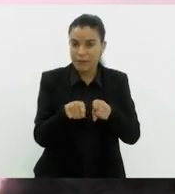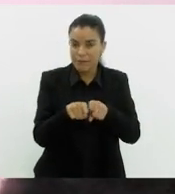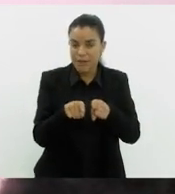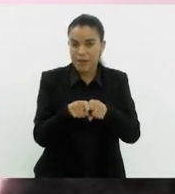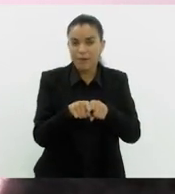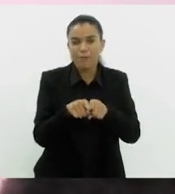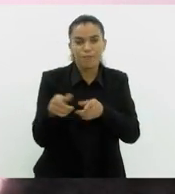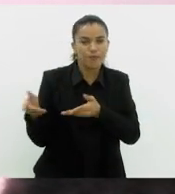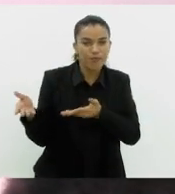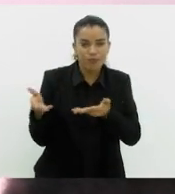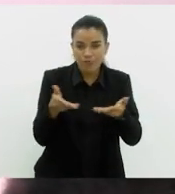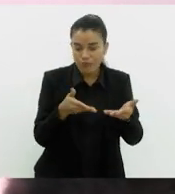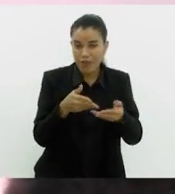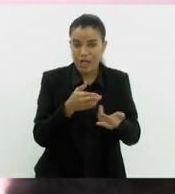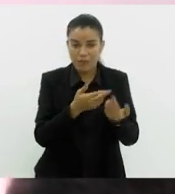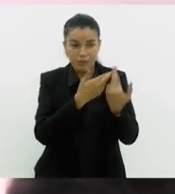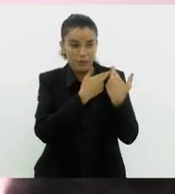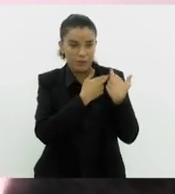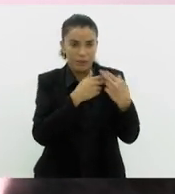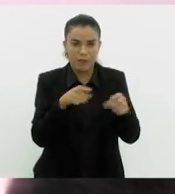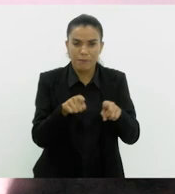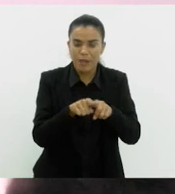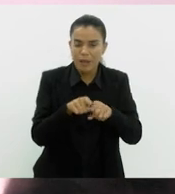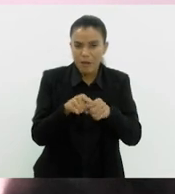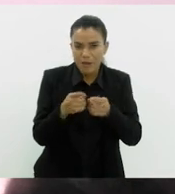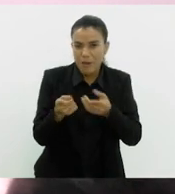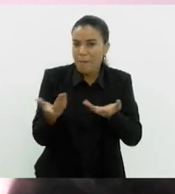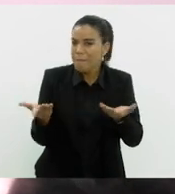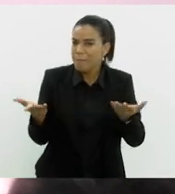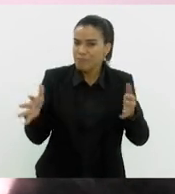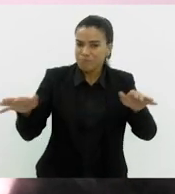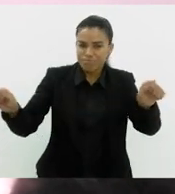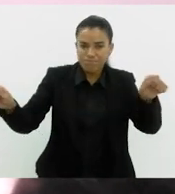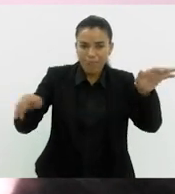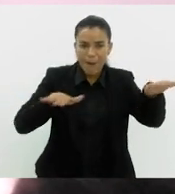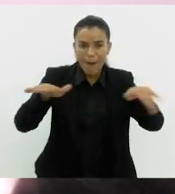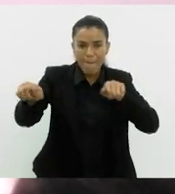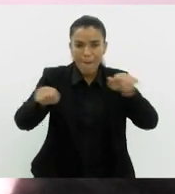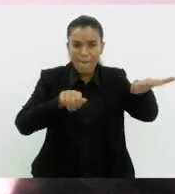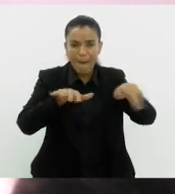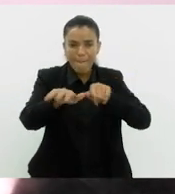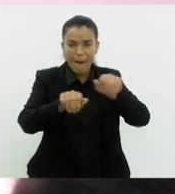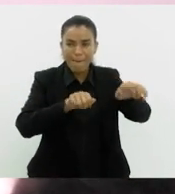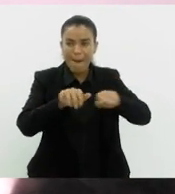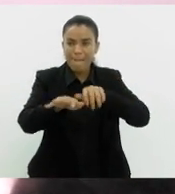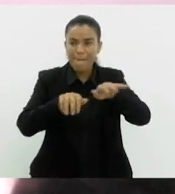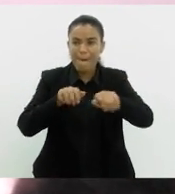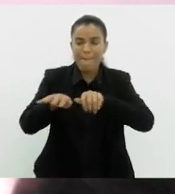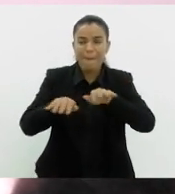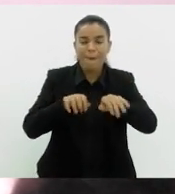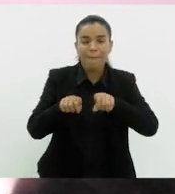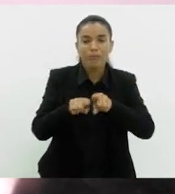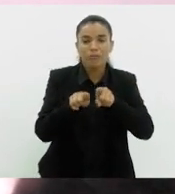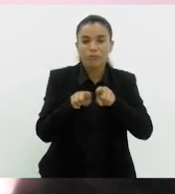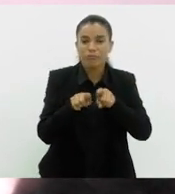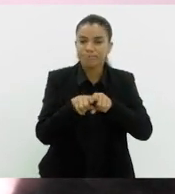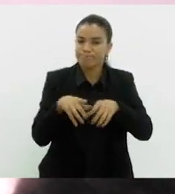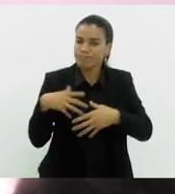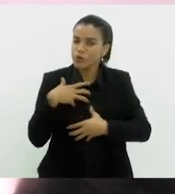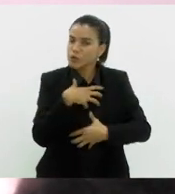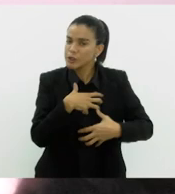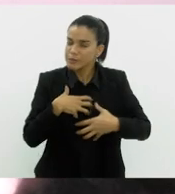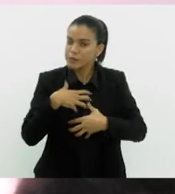não só a responsabilidade, mas fazer uma verdadeira convocação pública e política, na verdade, até um constrangimento político, porque a gente está